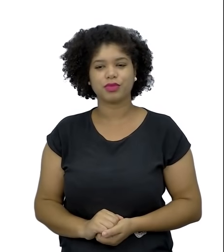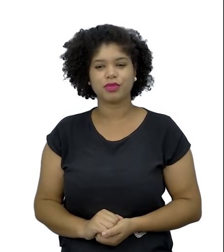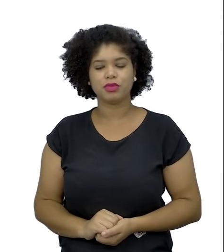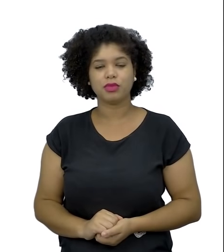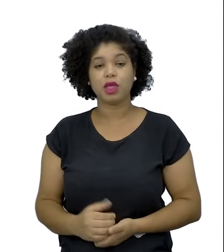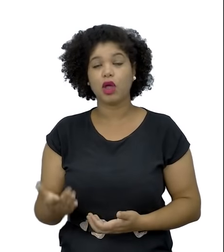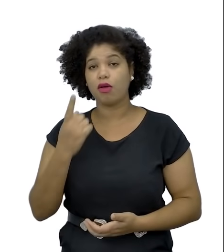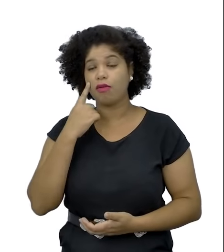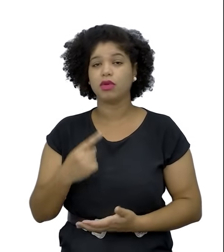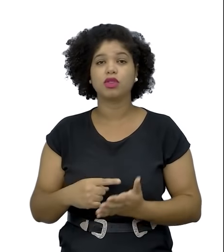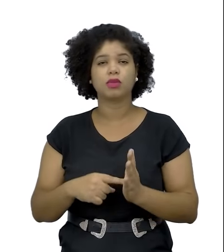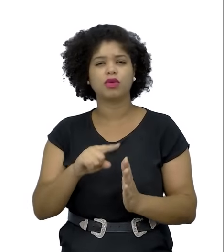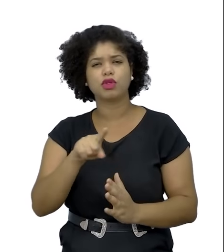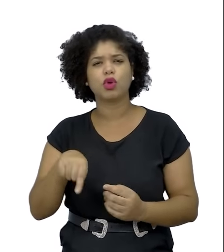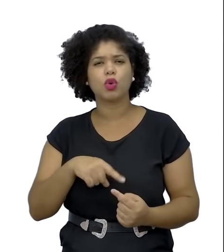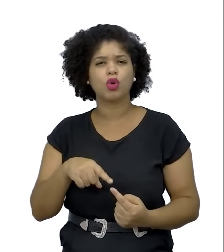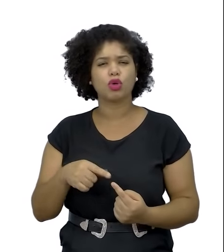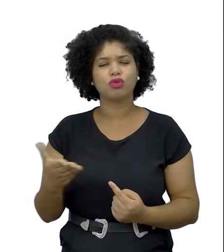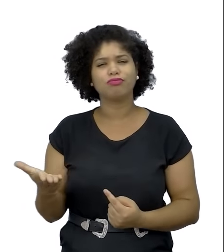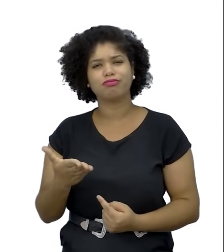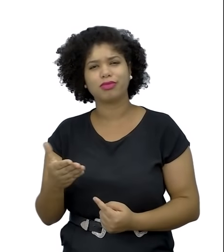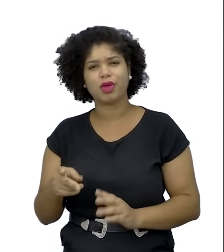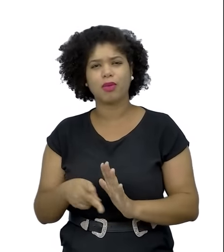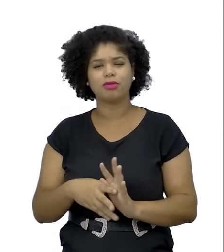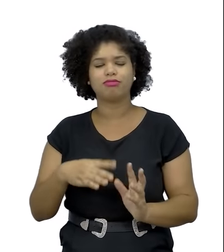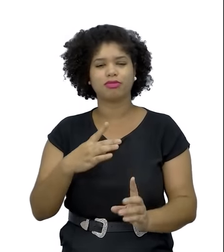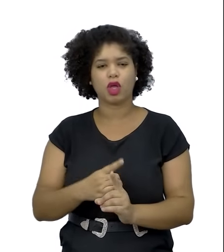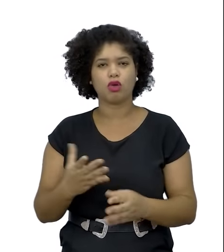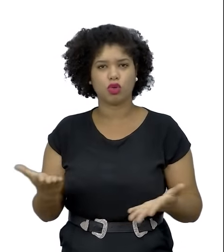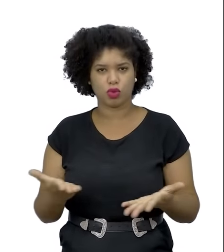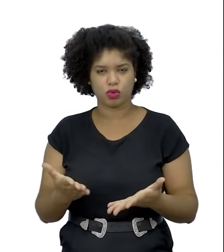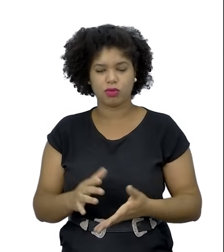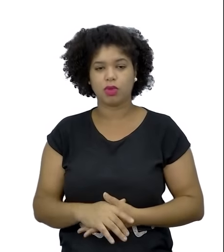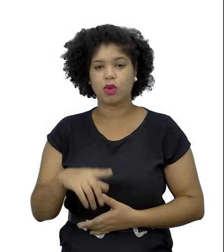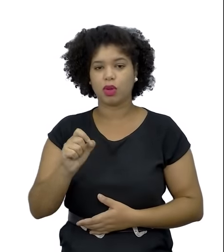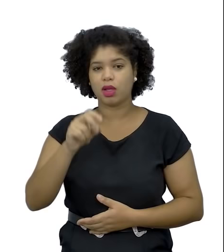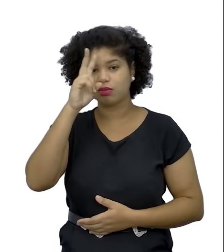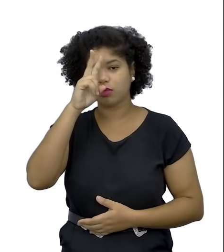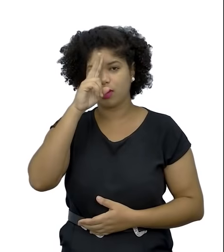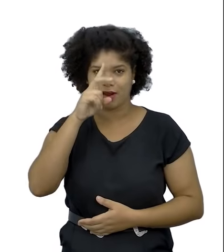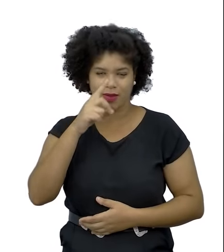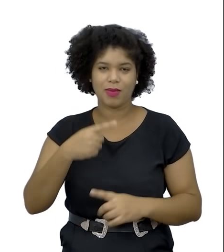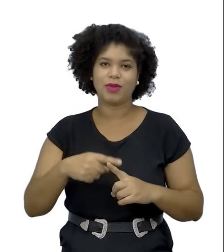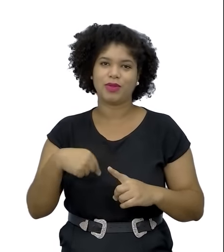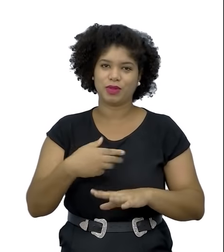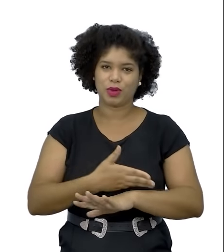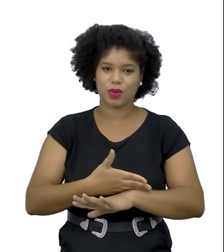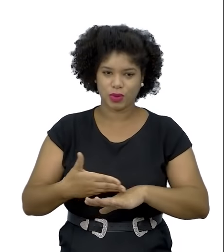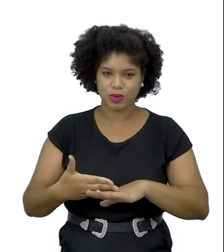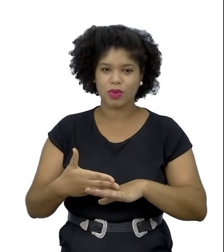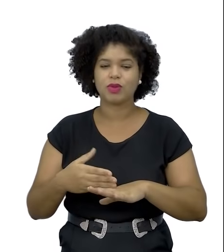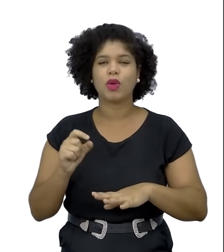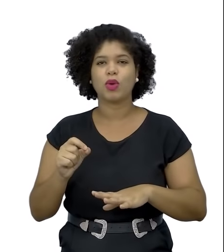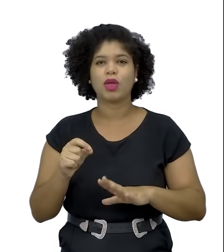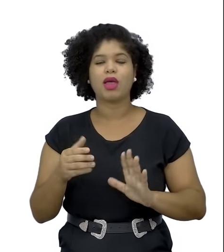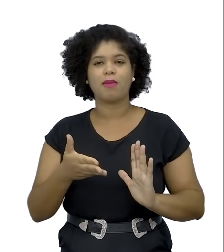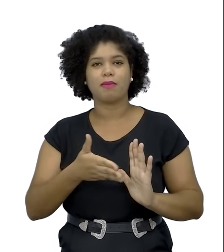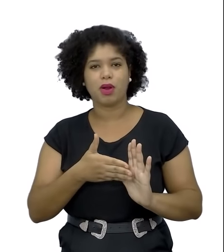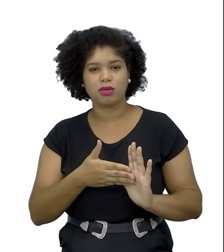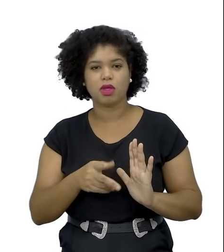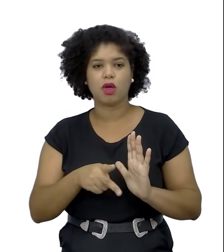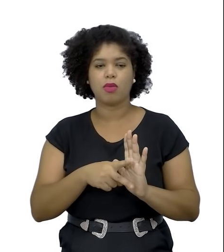Os objetivos de hoje para o nosso encontro: retomar, como a gente sempre faz, a proposta